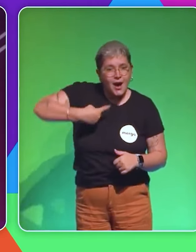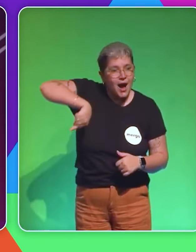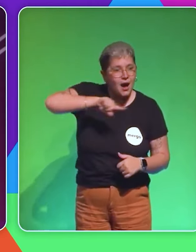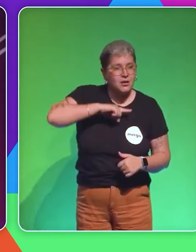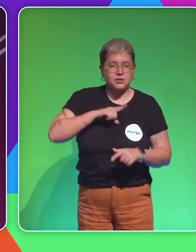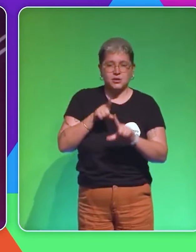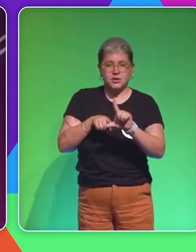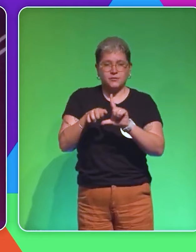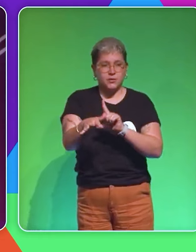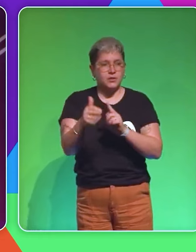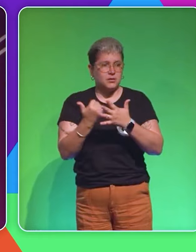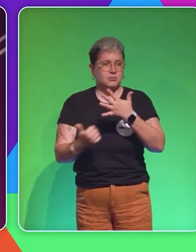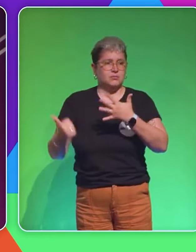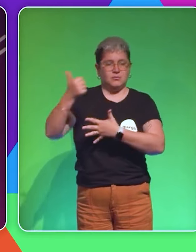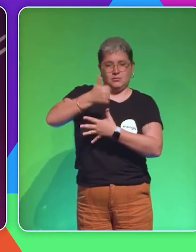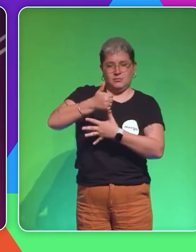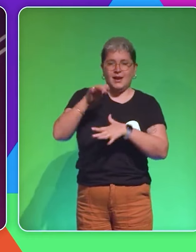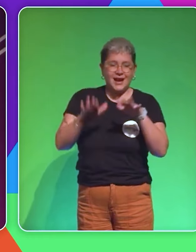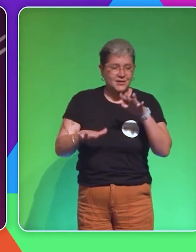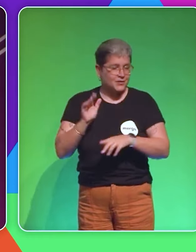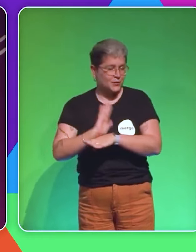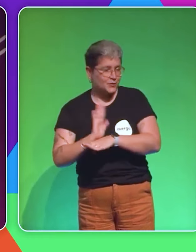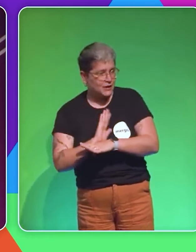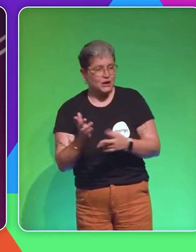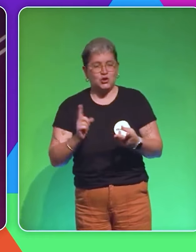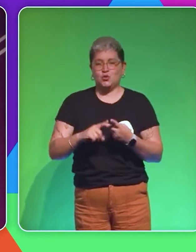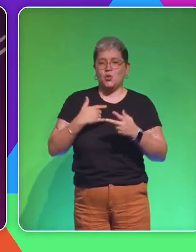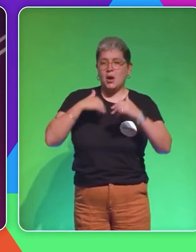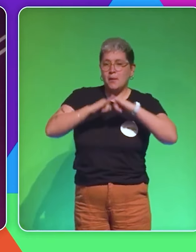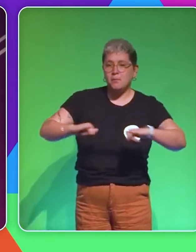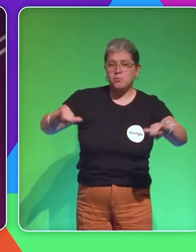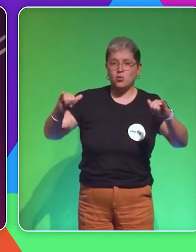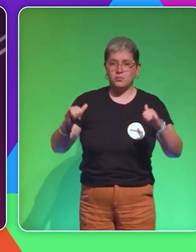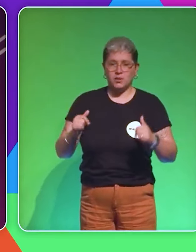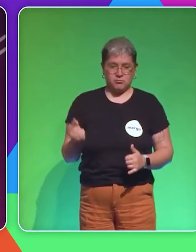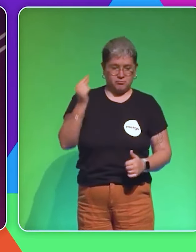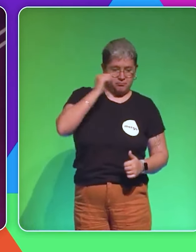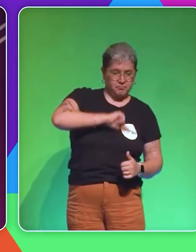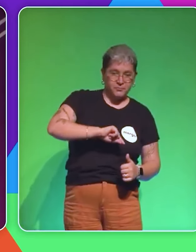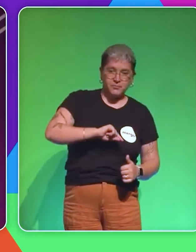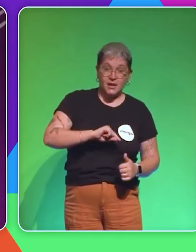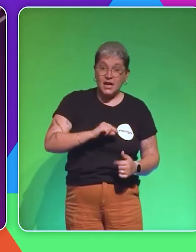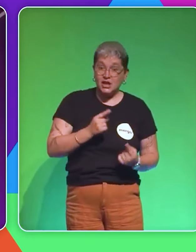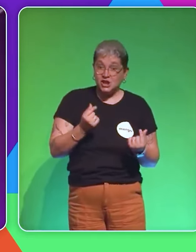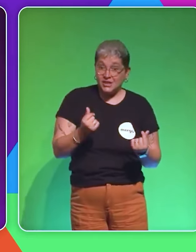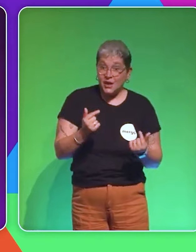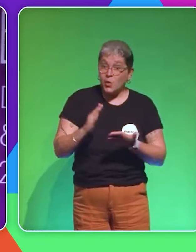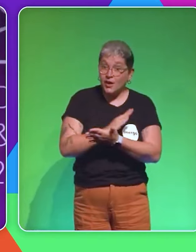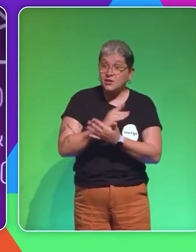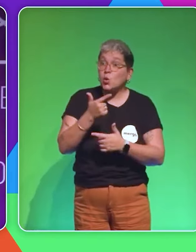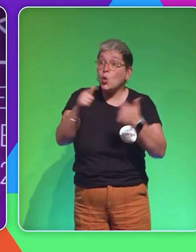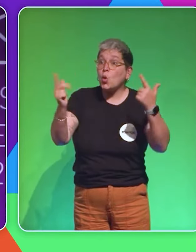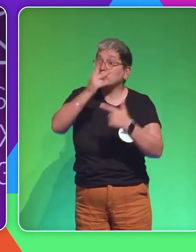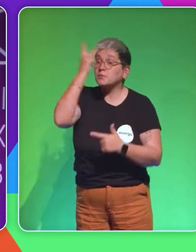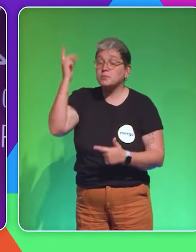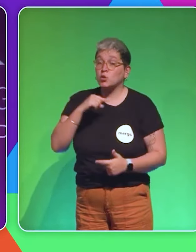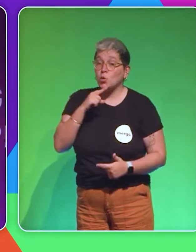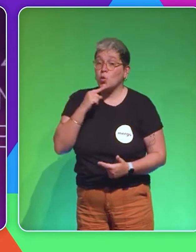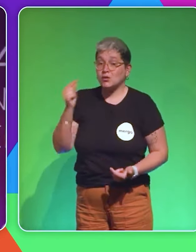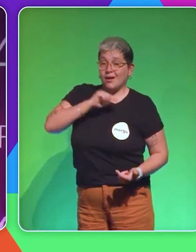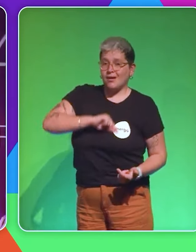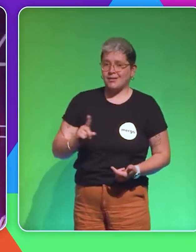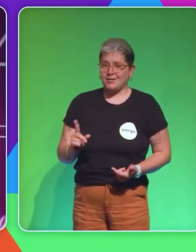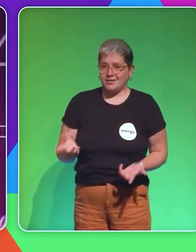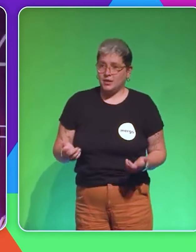vezes faz um vídeo faz uma pbl ganha um dinheiro de um salário mínimo que pessoas que ficam 8 horas por dia em pé tentando trabalhar e tem gente que